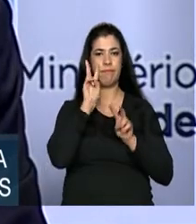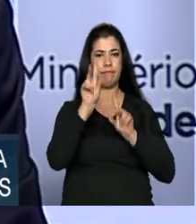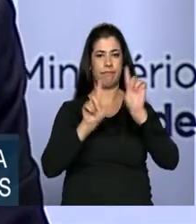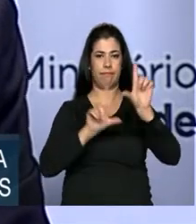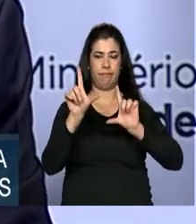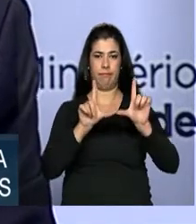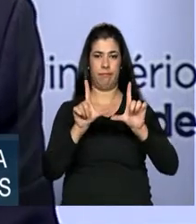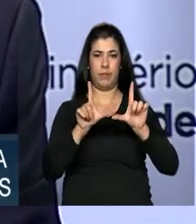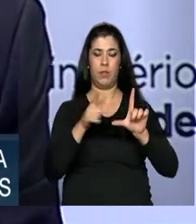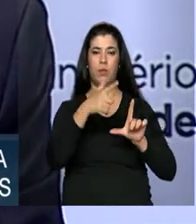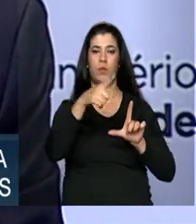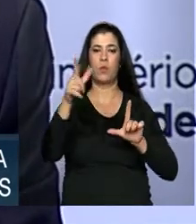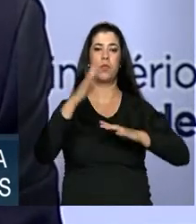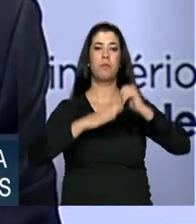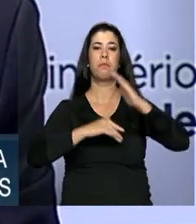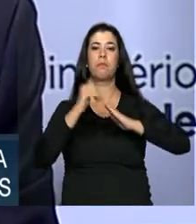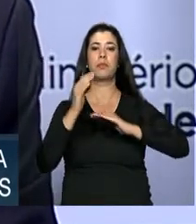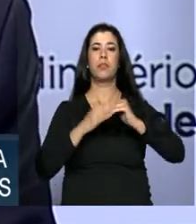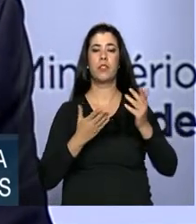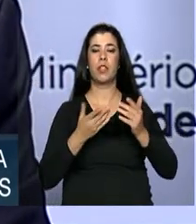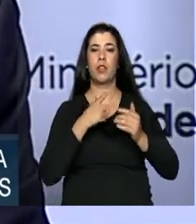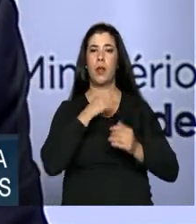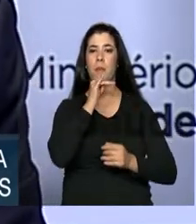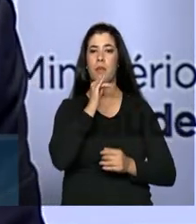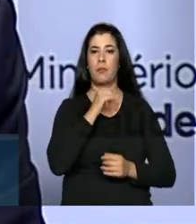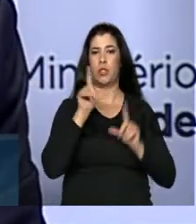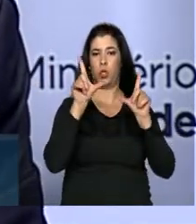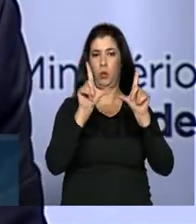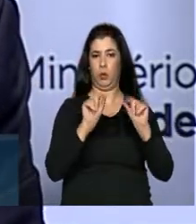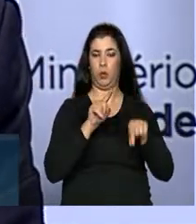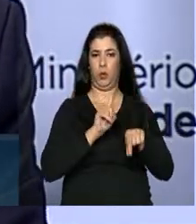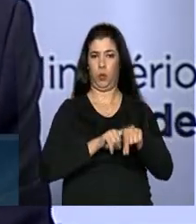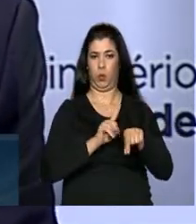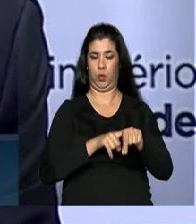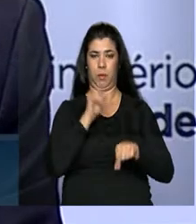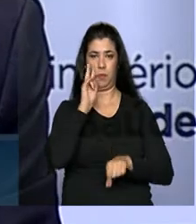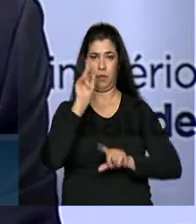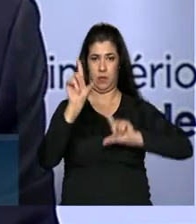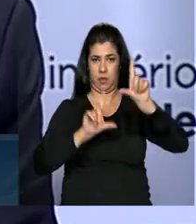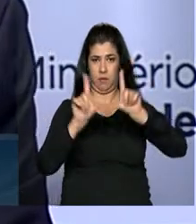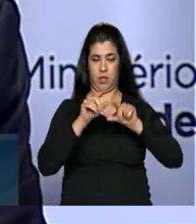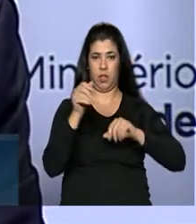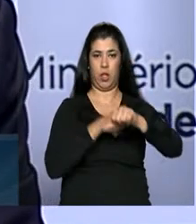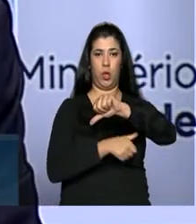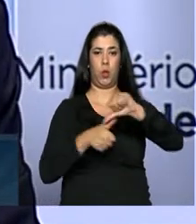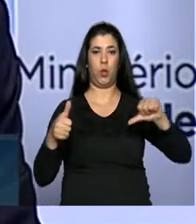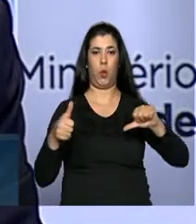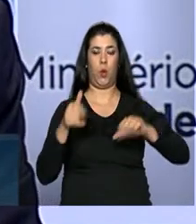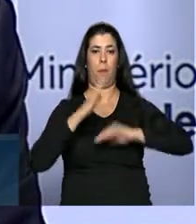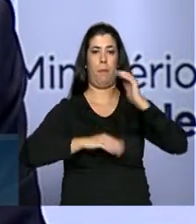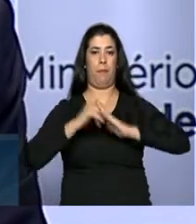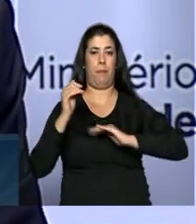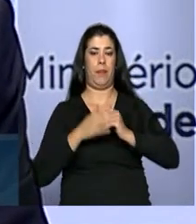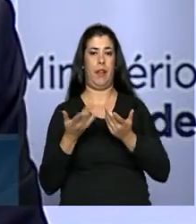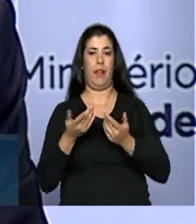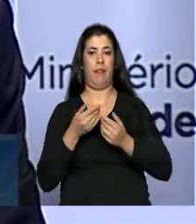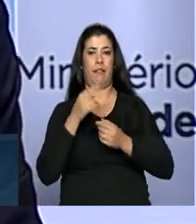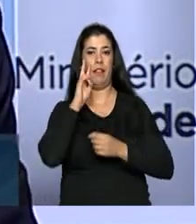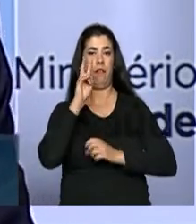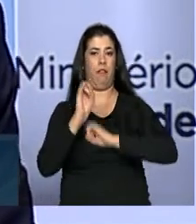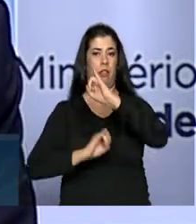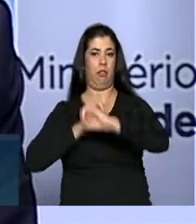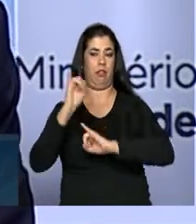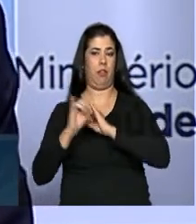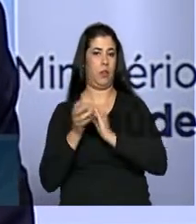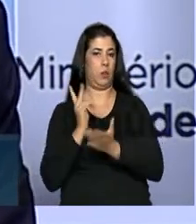destinada a outras atividades mais saudáveis ou simplesmente ele troca um tipo de mídia por outro tipo de mídia e mantém o sedentarismo.